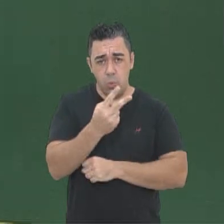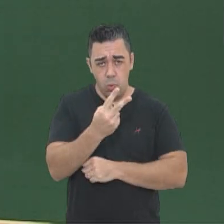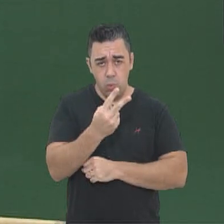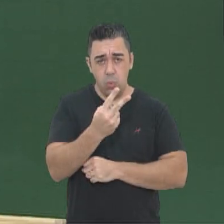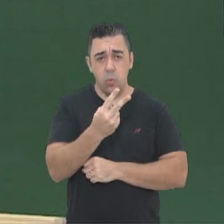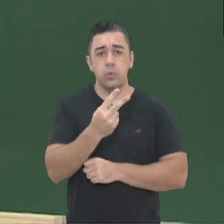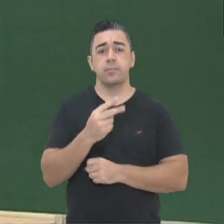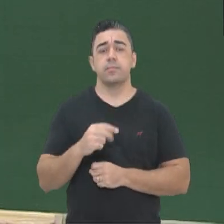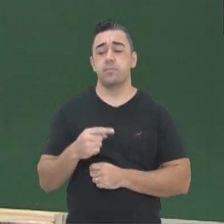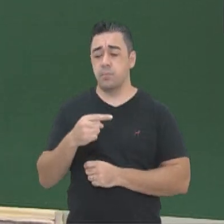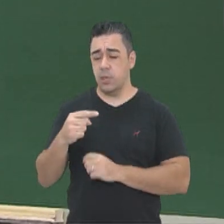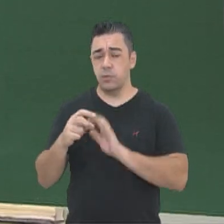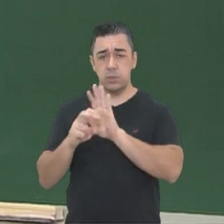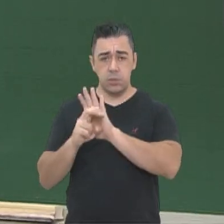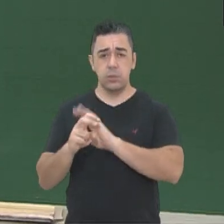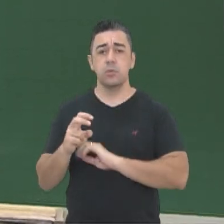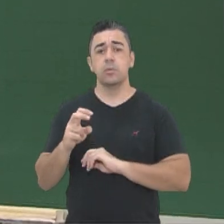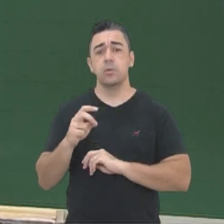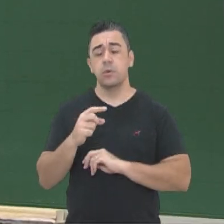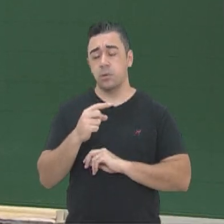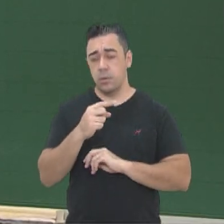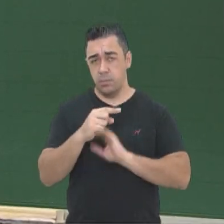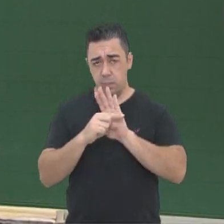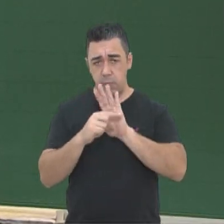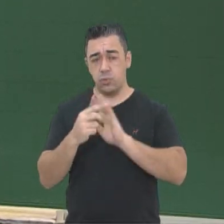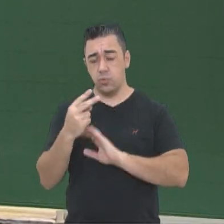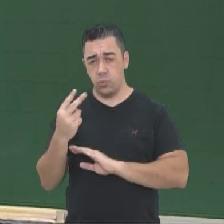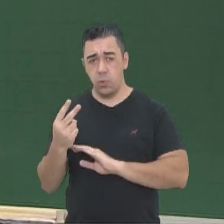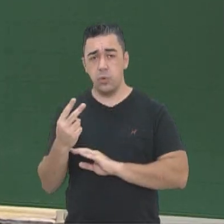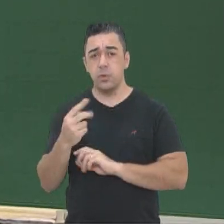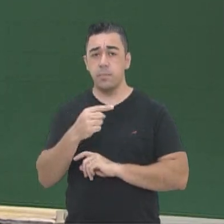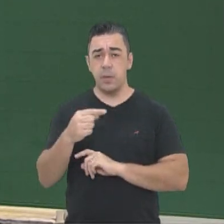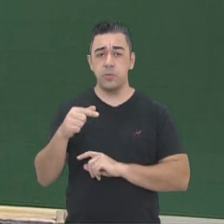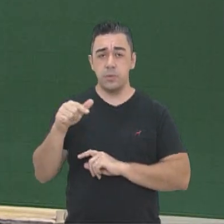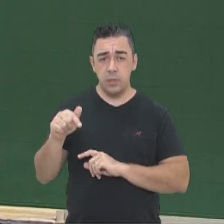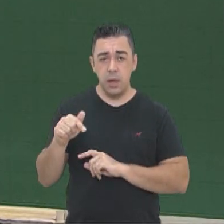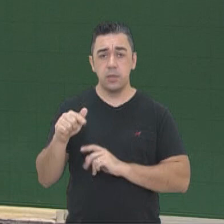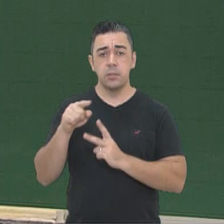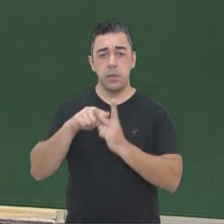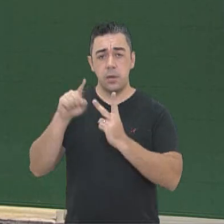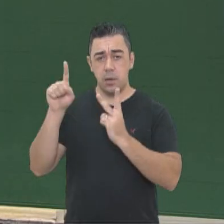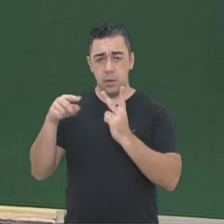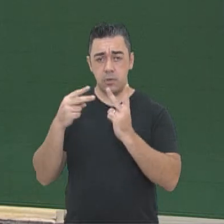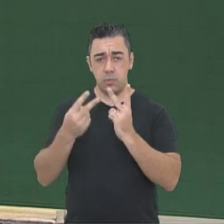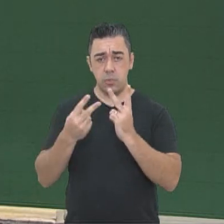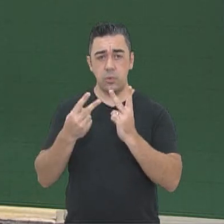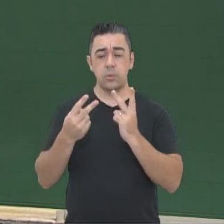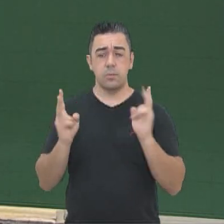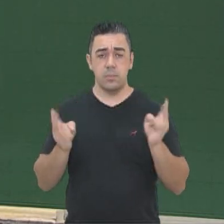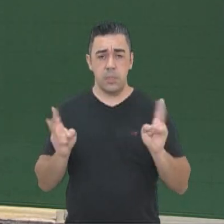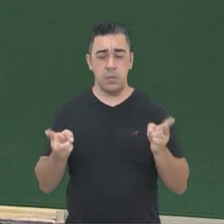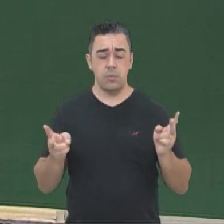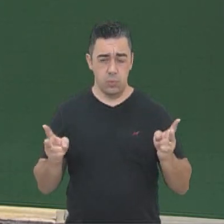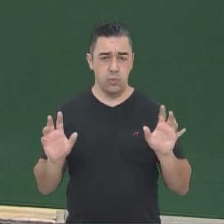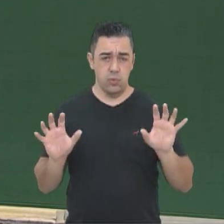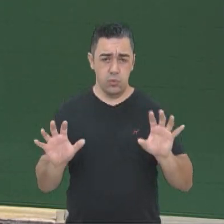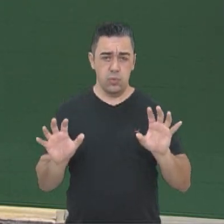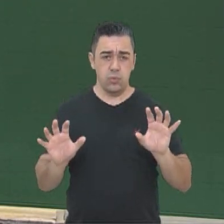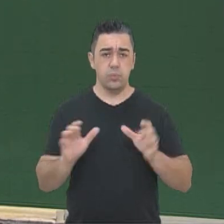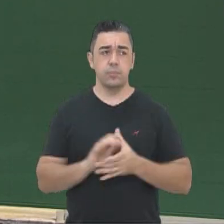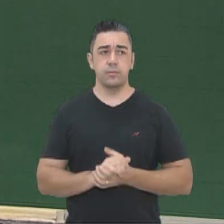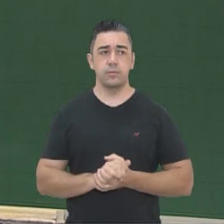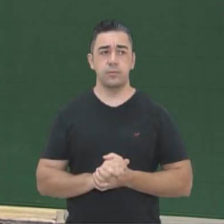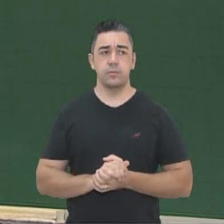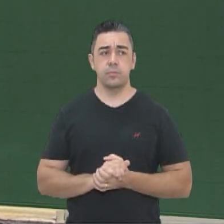Menos 5 menos 2 fica menos 7, raiz de 2. Sinais iguais, soma e conserva o sinal, né? 5